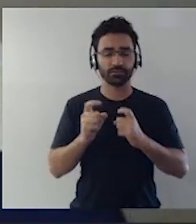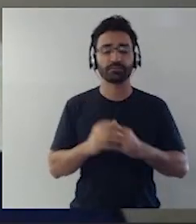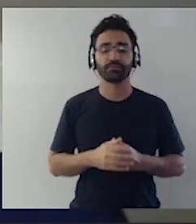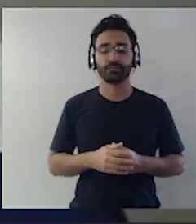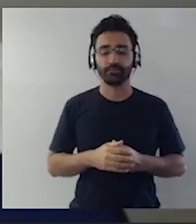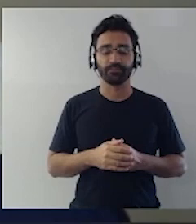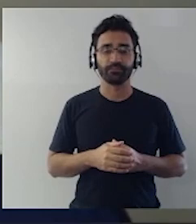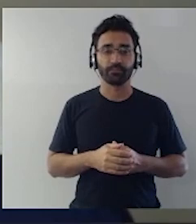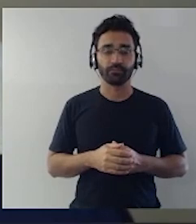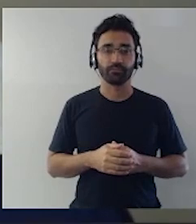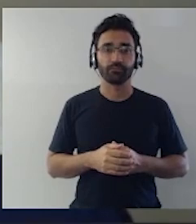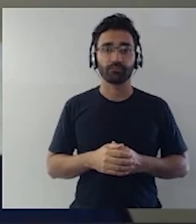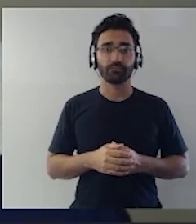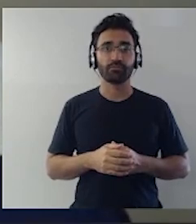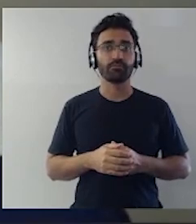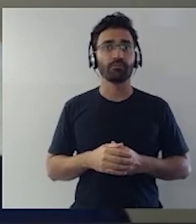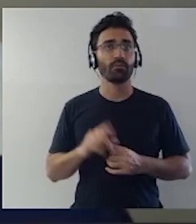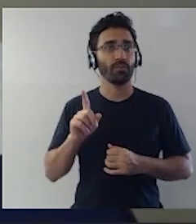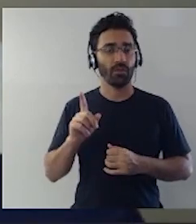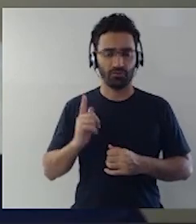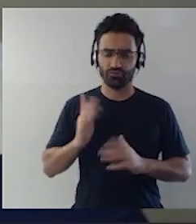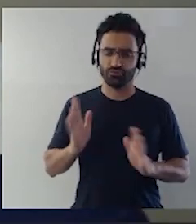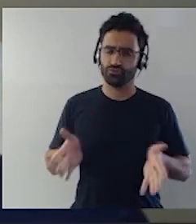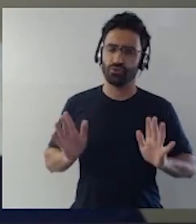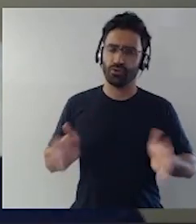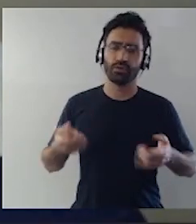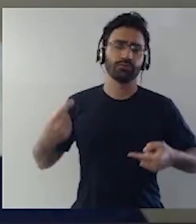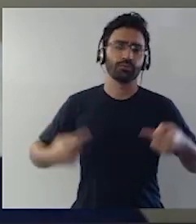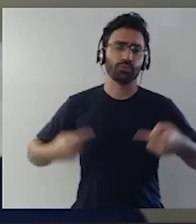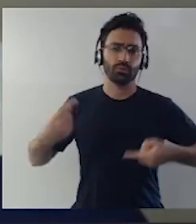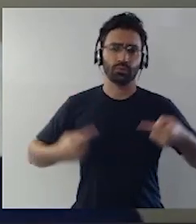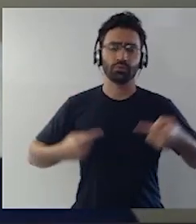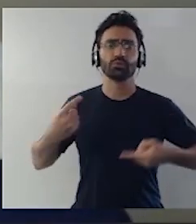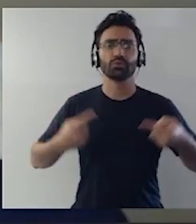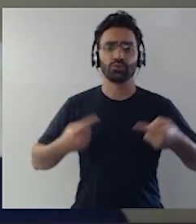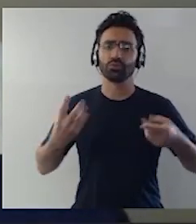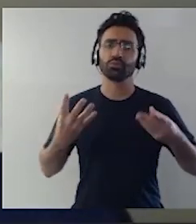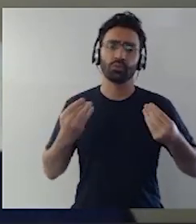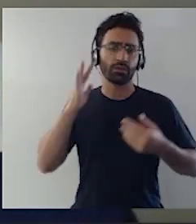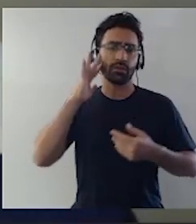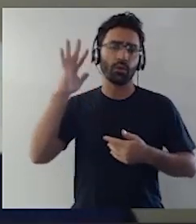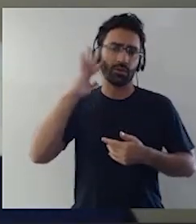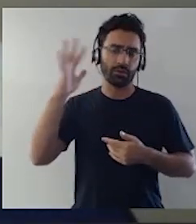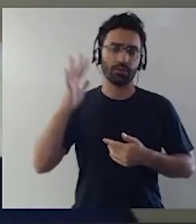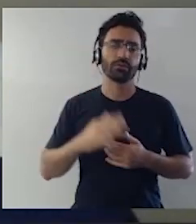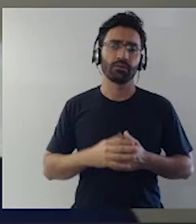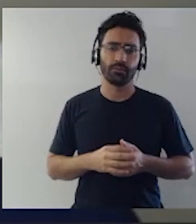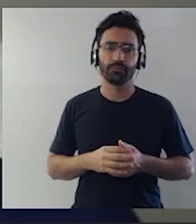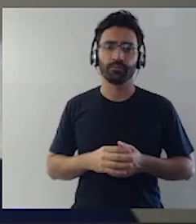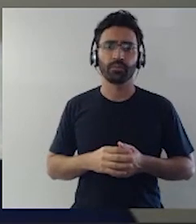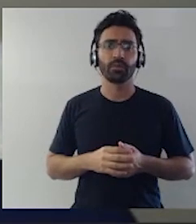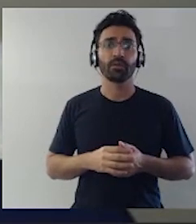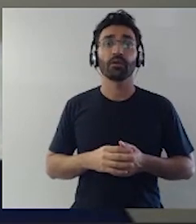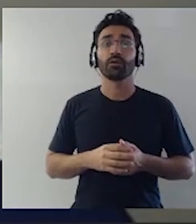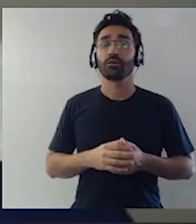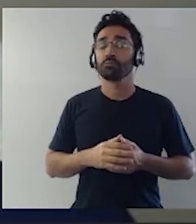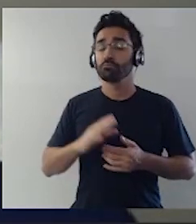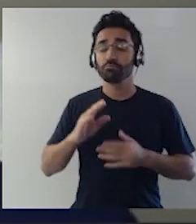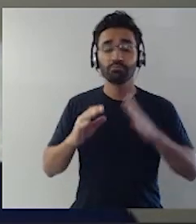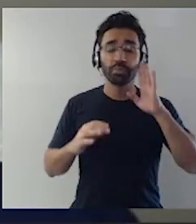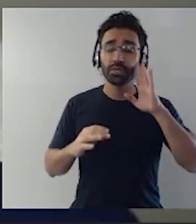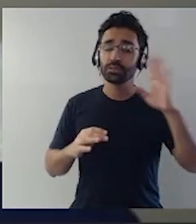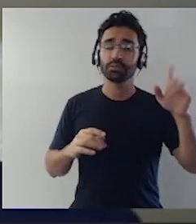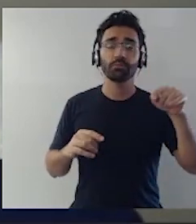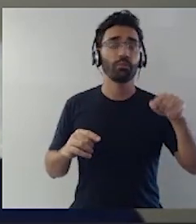e contemporâneo que tem sido discutidos por boa parte da doutrina, qual seja a supremacia do interesse público sobre